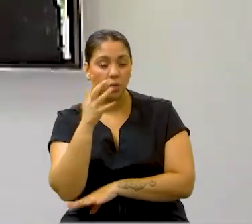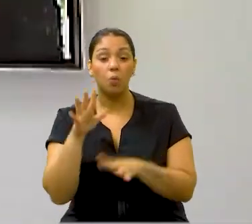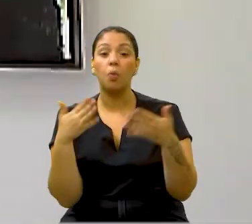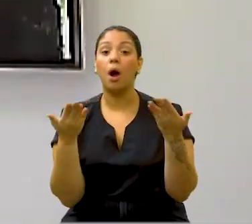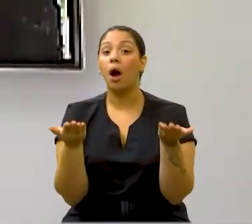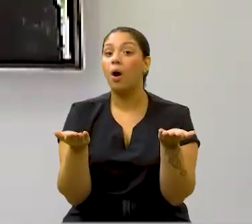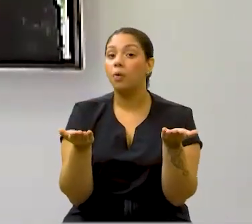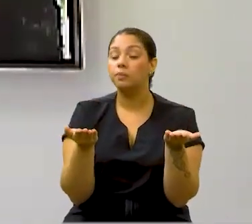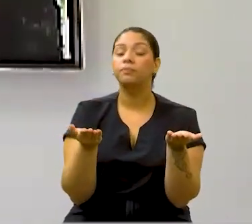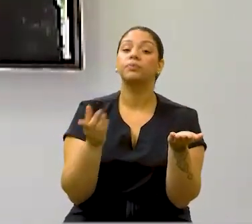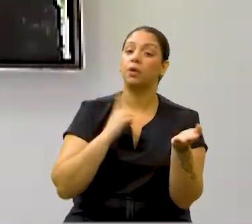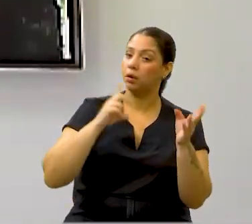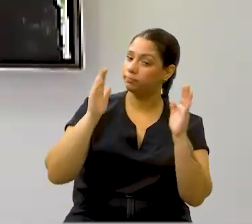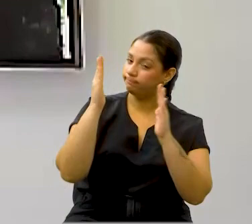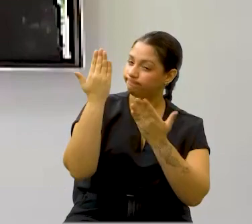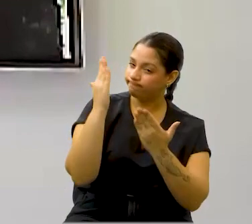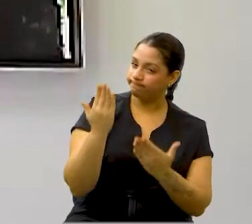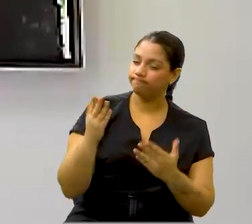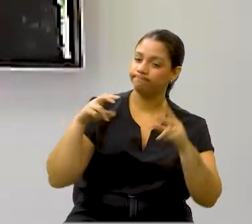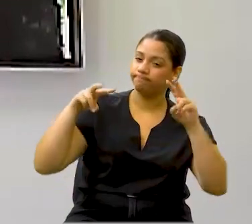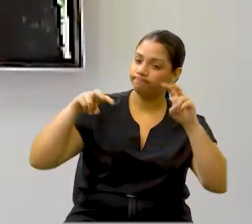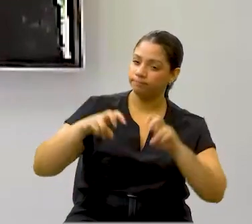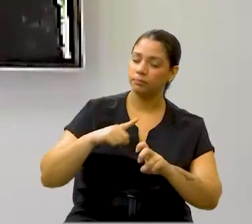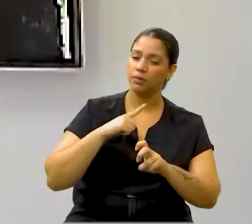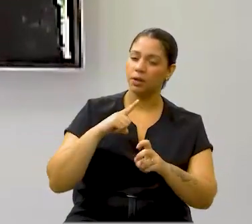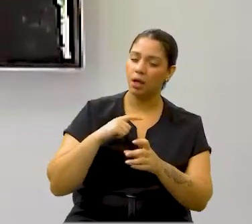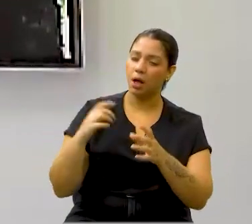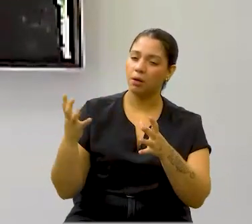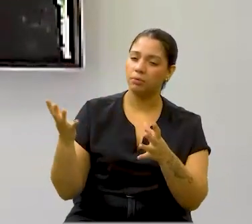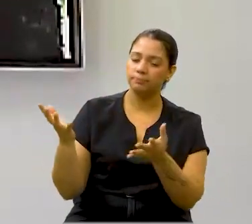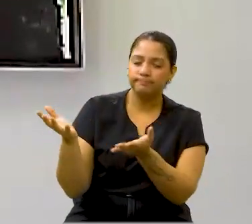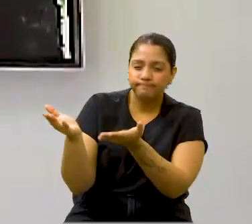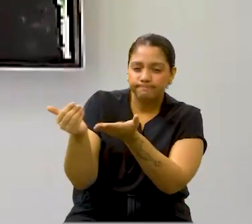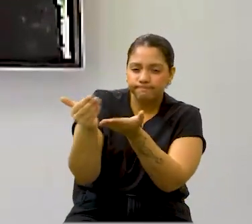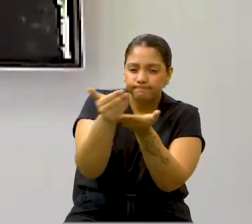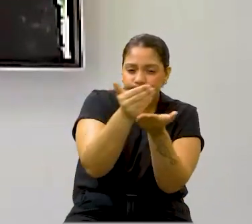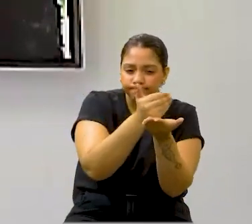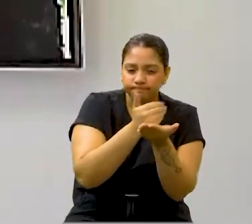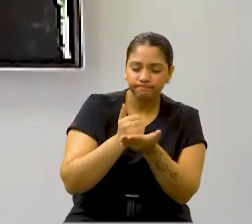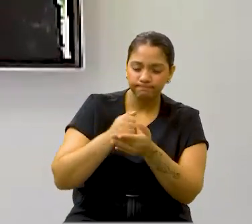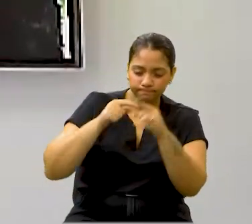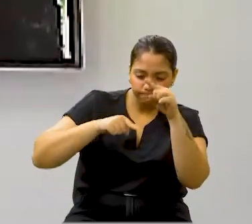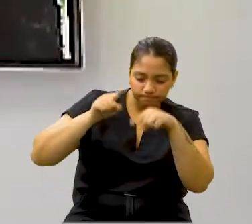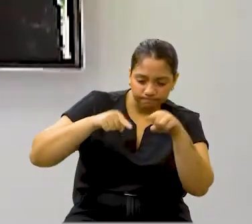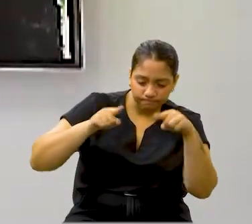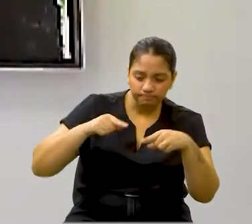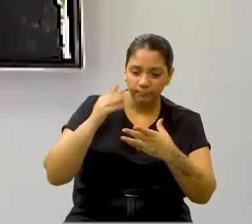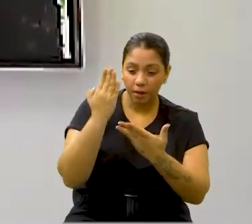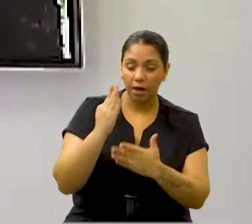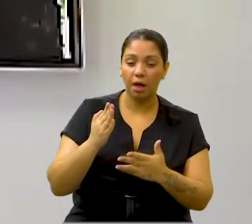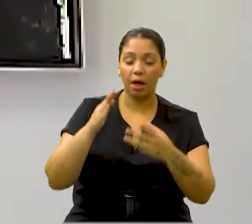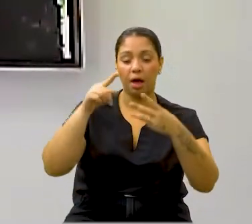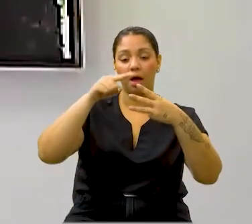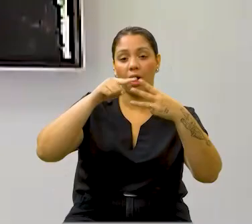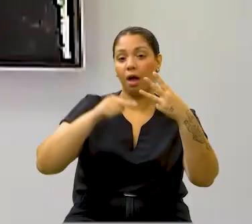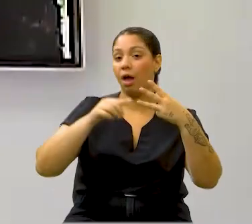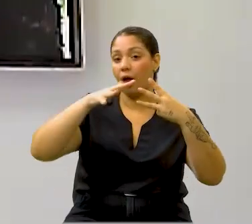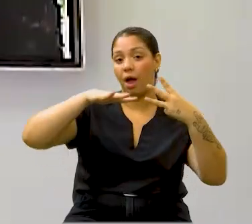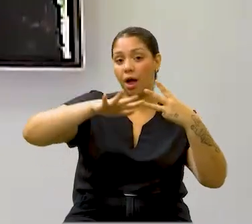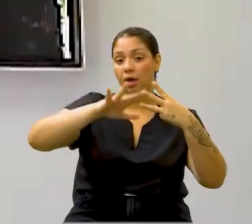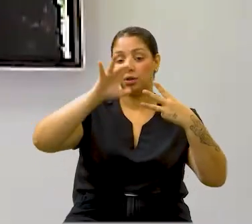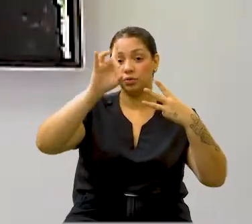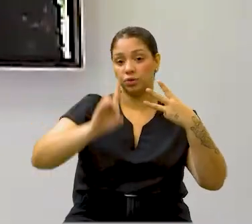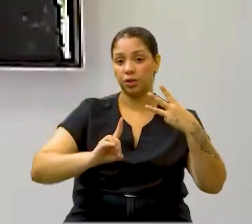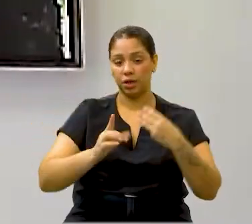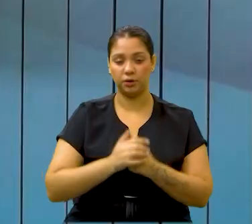Então, tudo isso é analisado, por isso que a gente acaba apurando essas questões nas diversas áreas do direito.